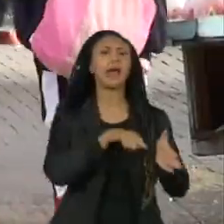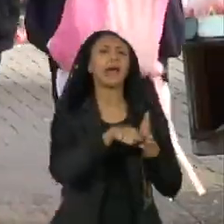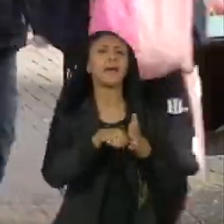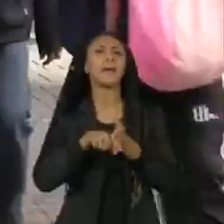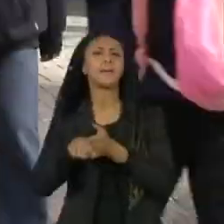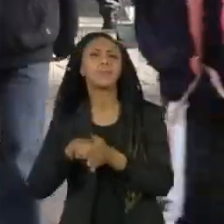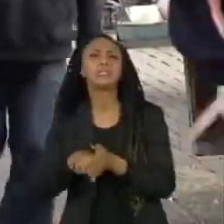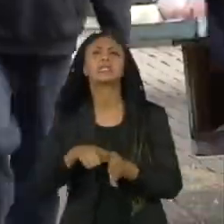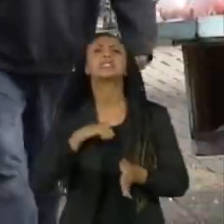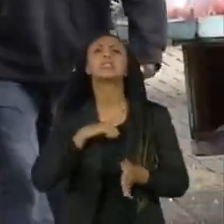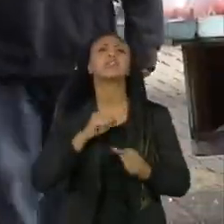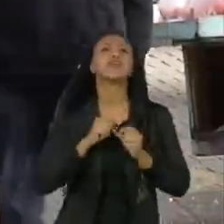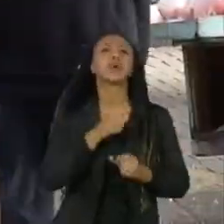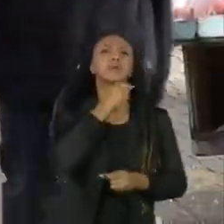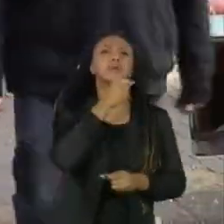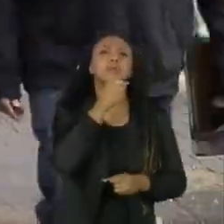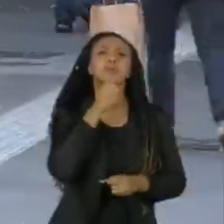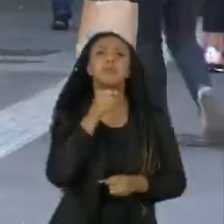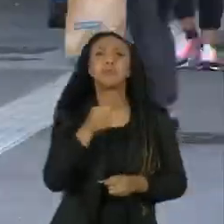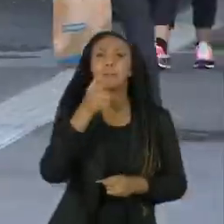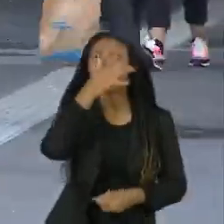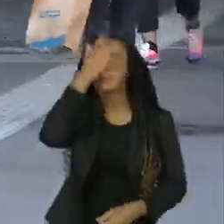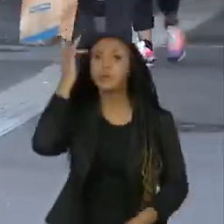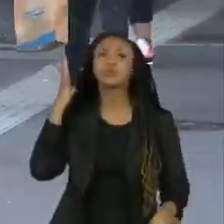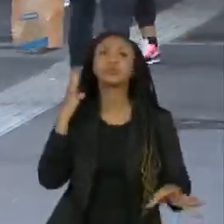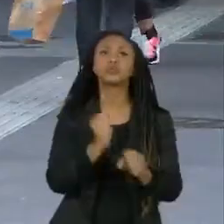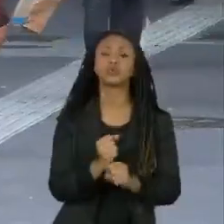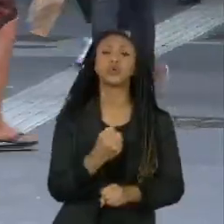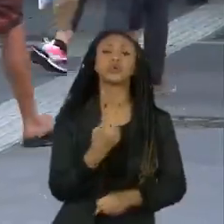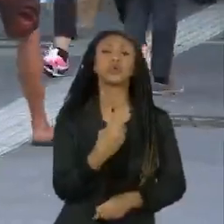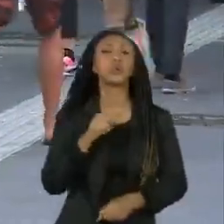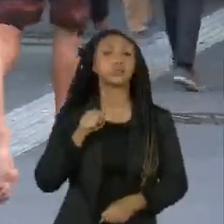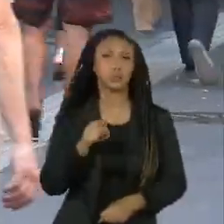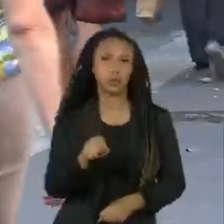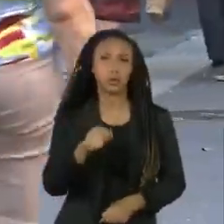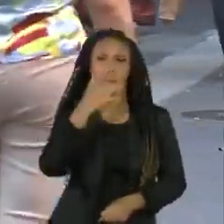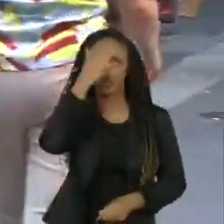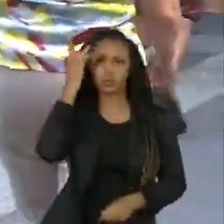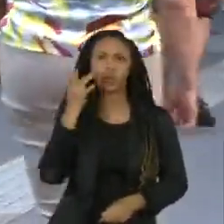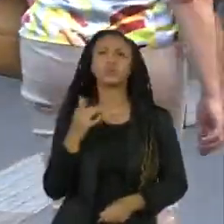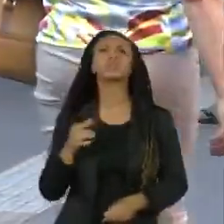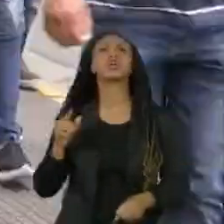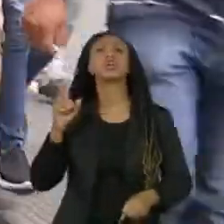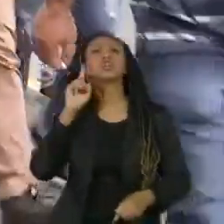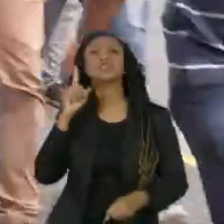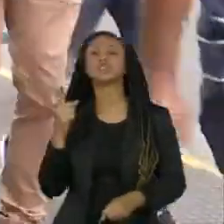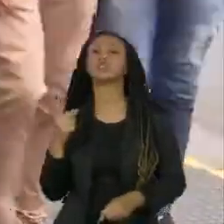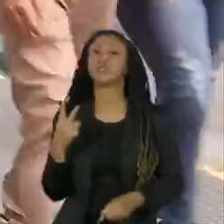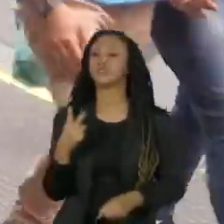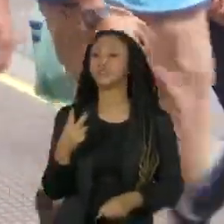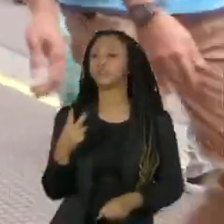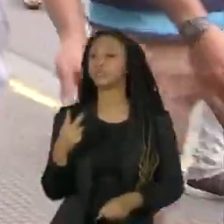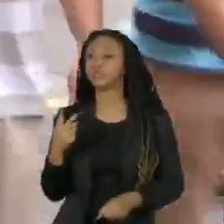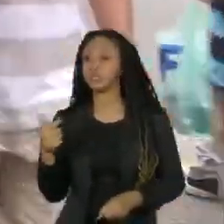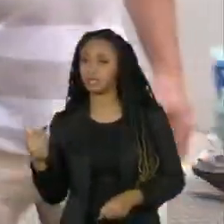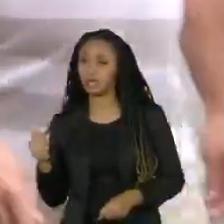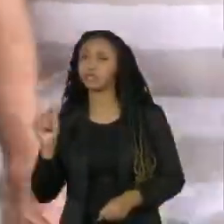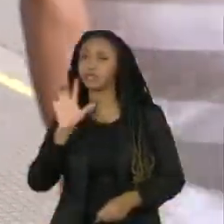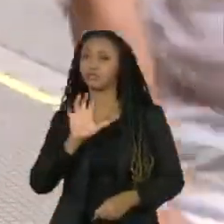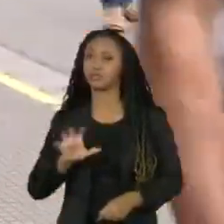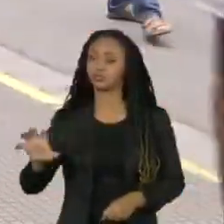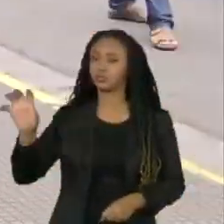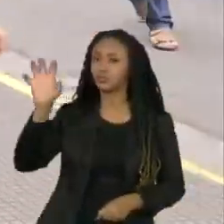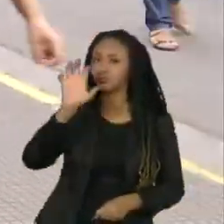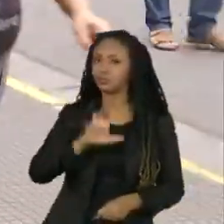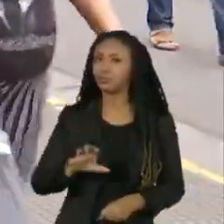Quest genial ouviu presencialmente duas mil pessoas de 27 estados entre os dias dois e cinco de Junho a margem de erro é de dois